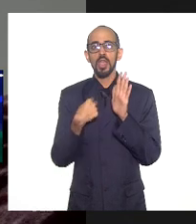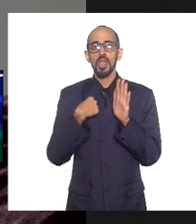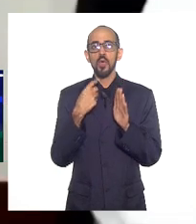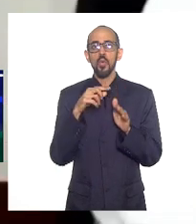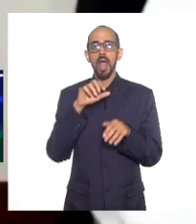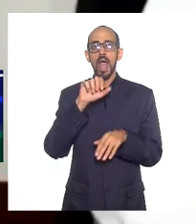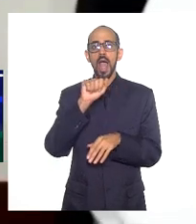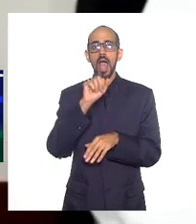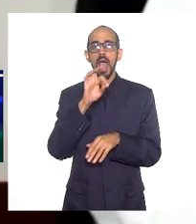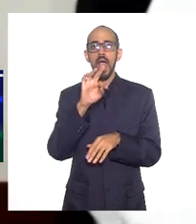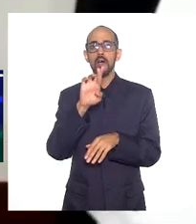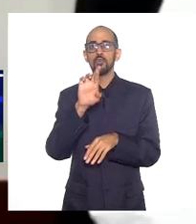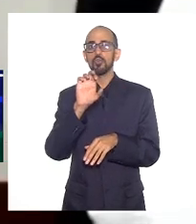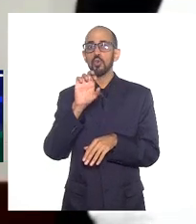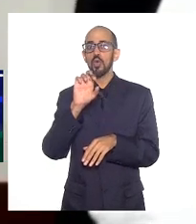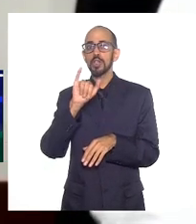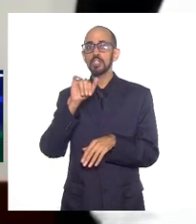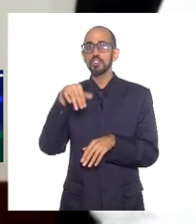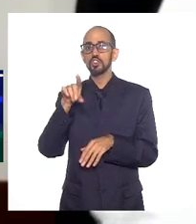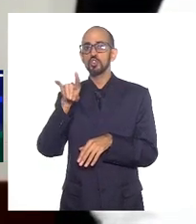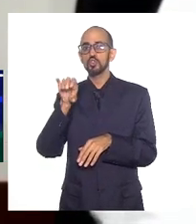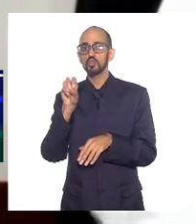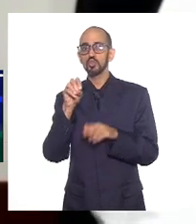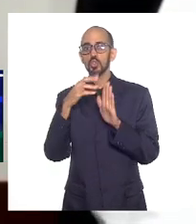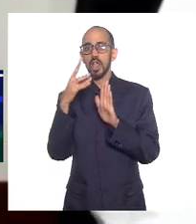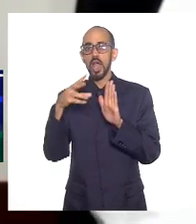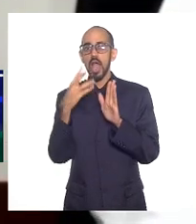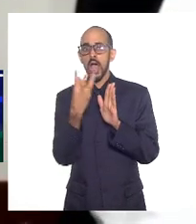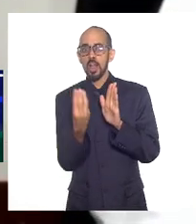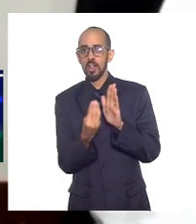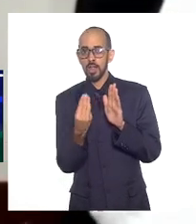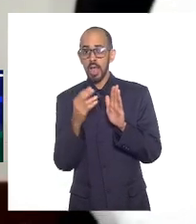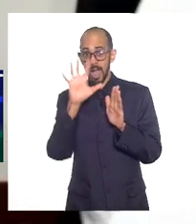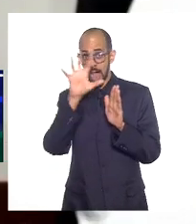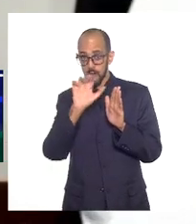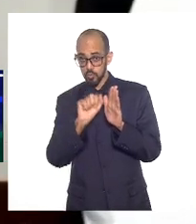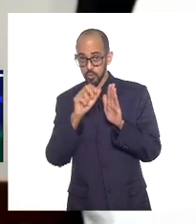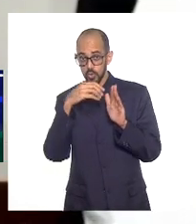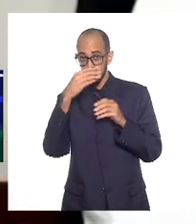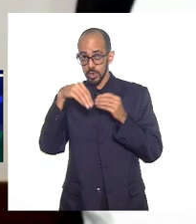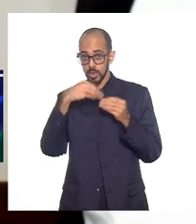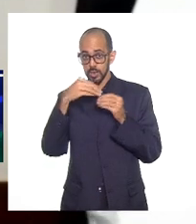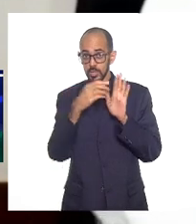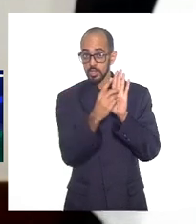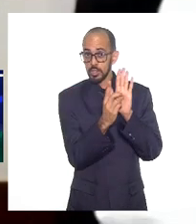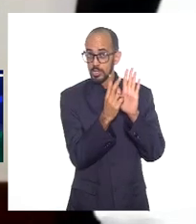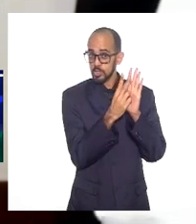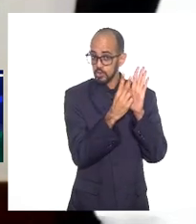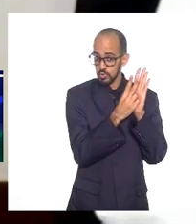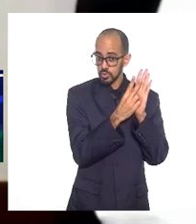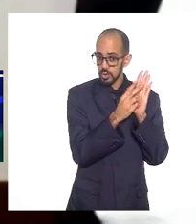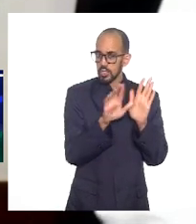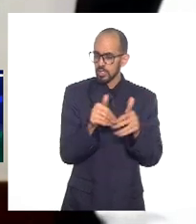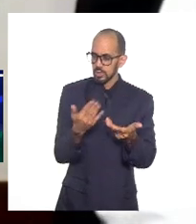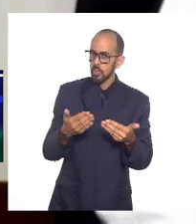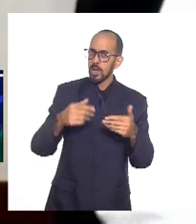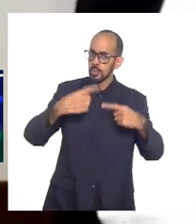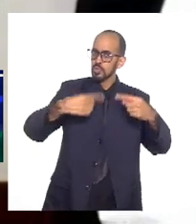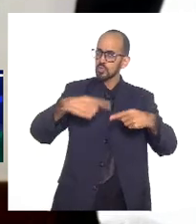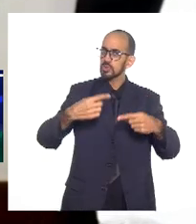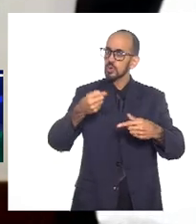Ok? E é uma discussão que, ao final, é se a gente é contra ou não o genocídio de jovens negros, né? Por favor, né?